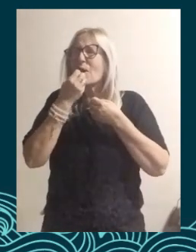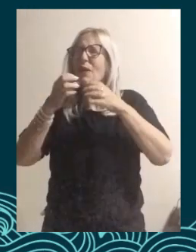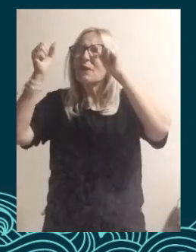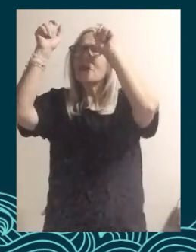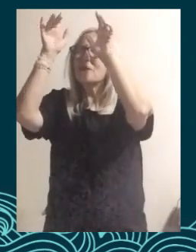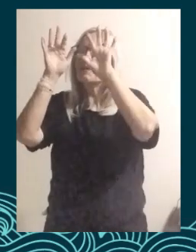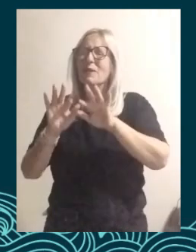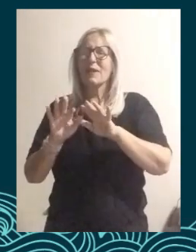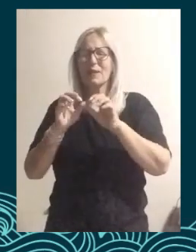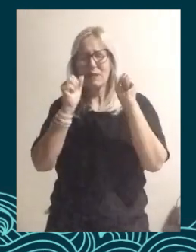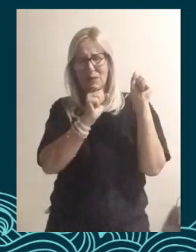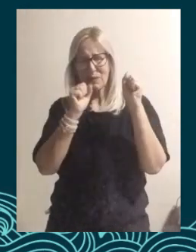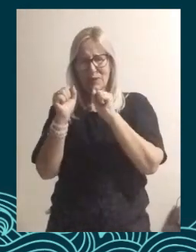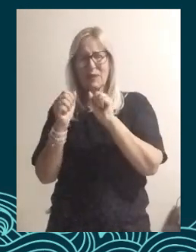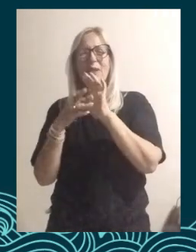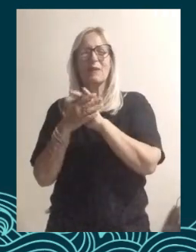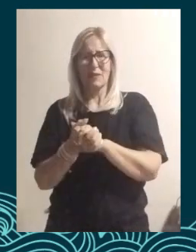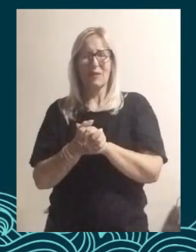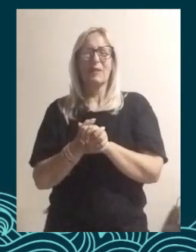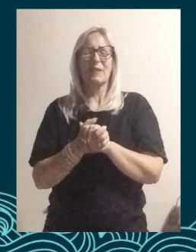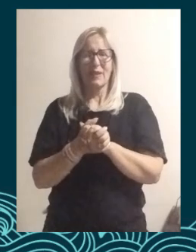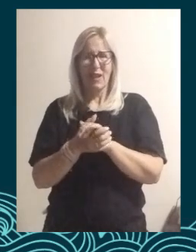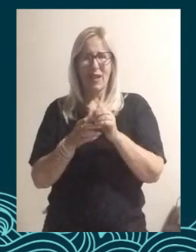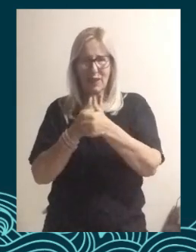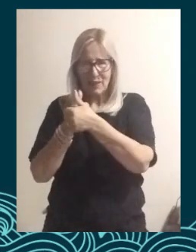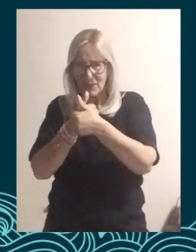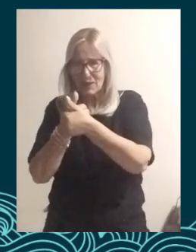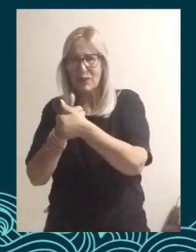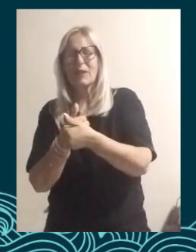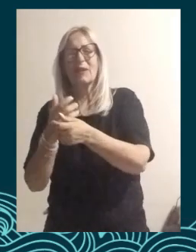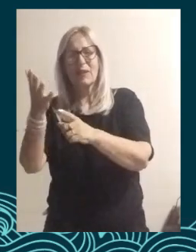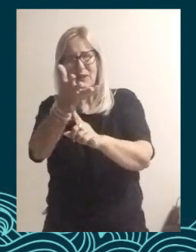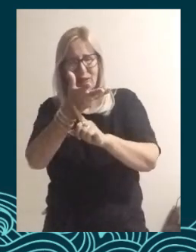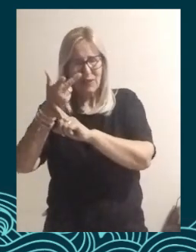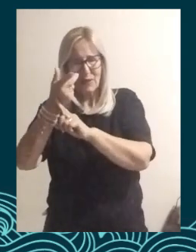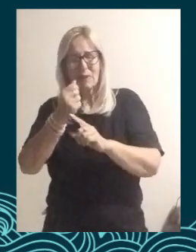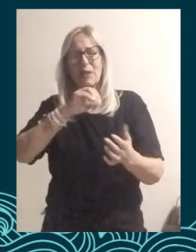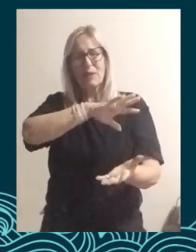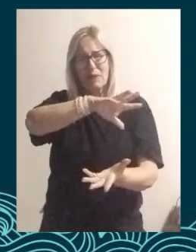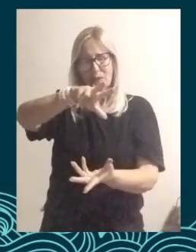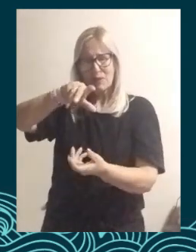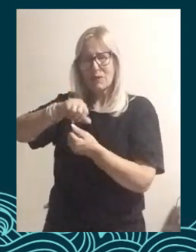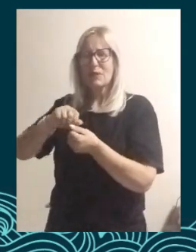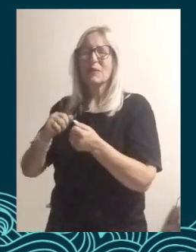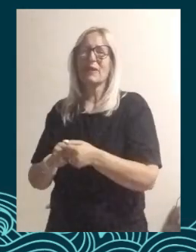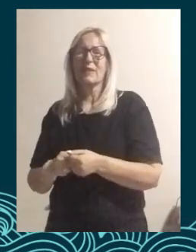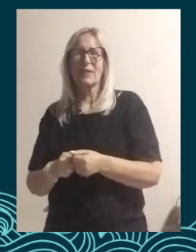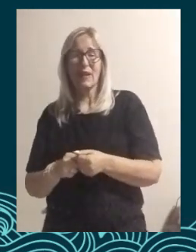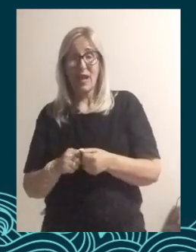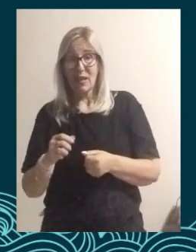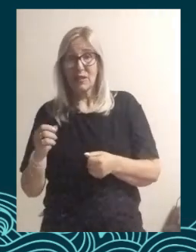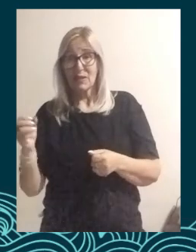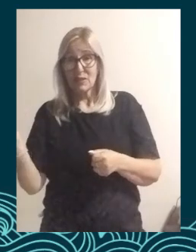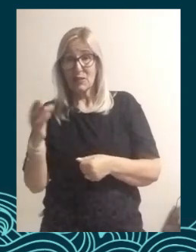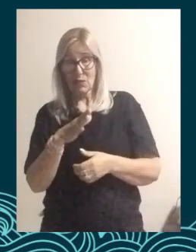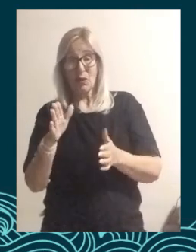desejar sempre os melhores ventos possíveis. Vamos continuar aqui acompanhando suas artes todas pelo mundo afora